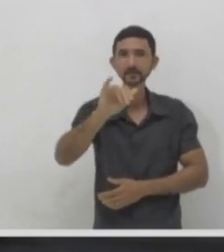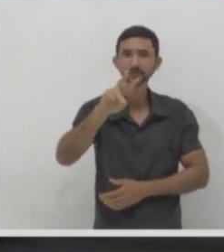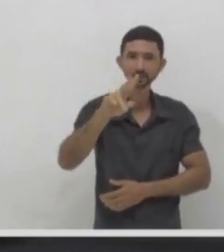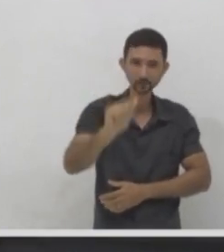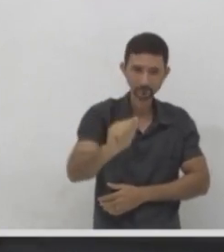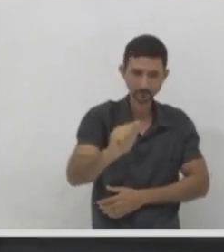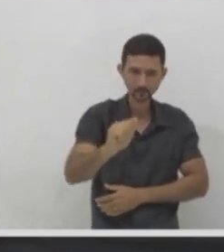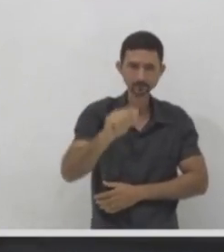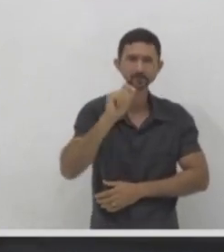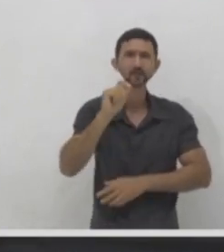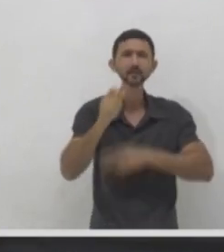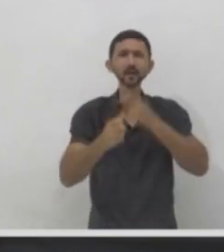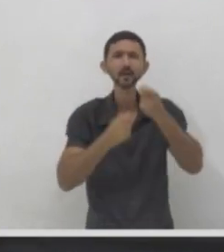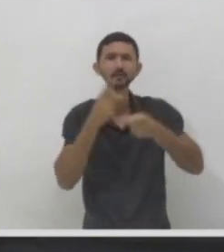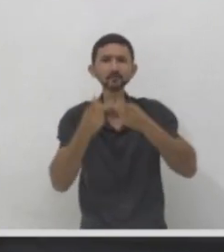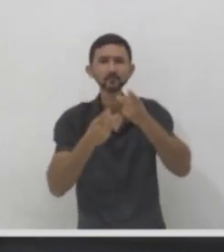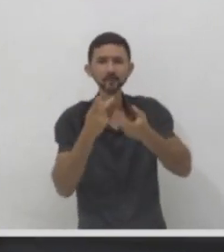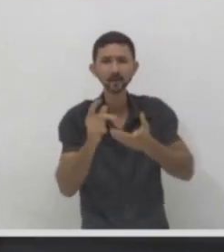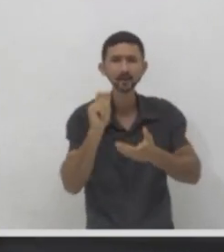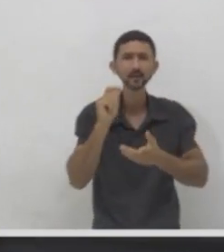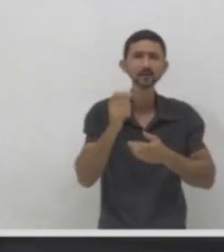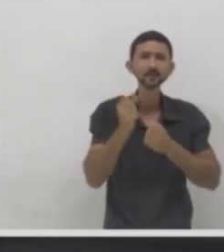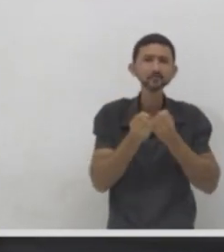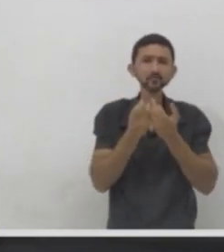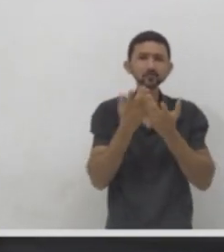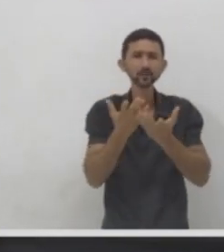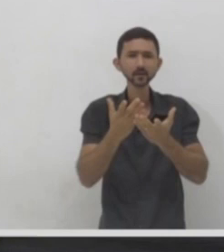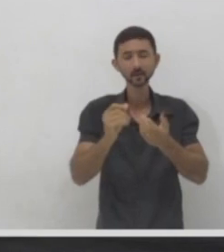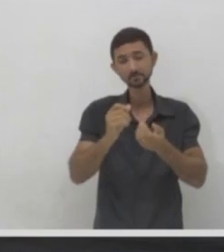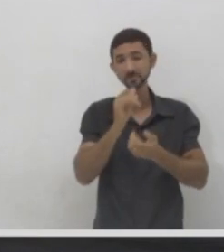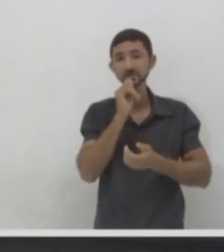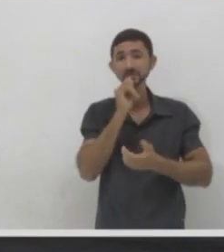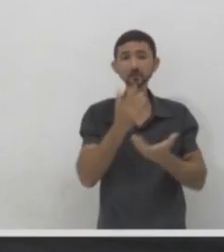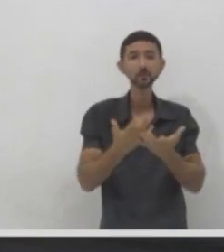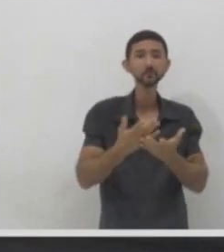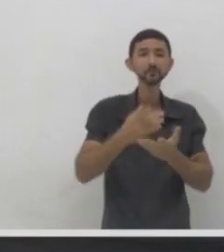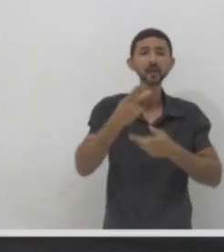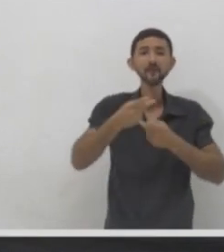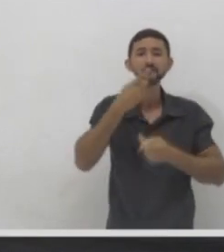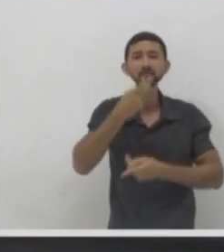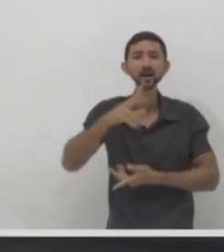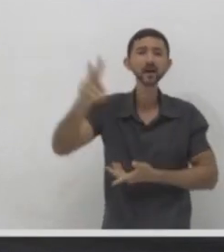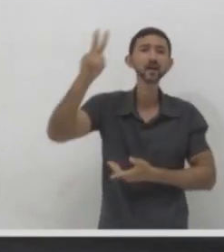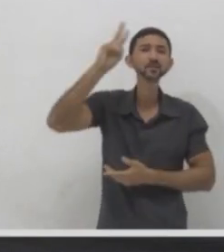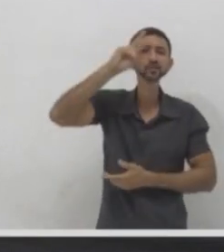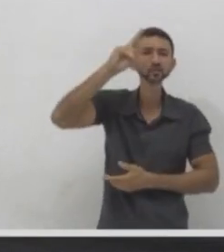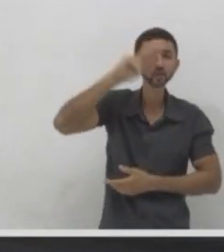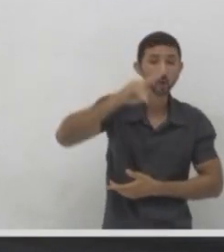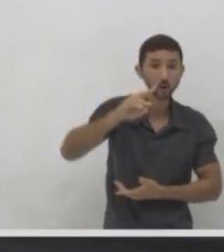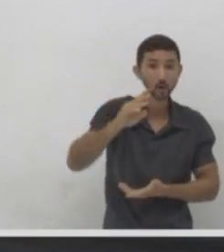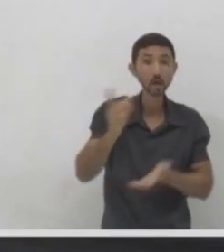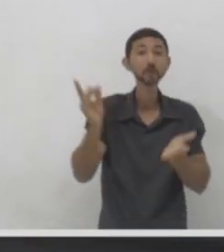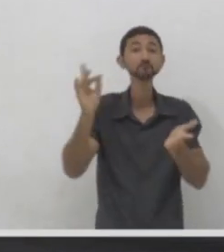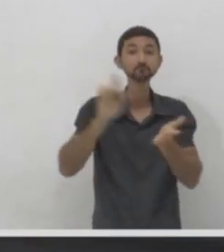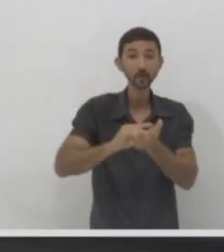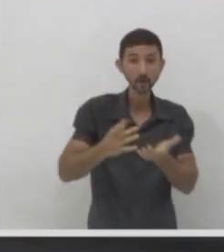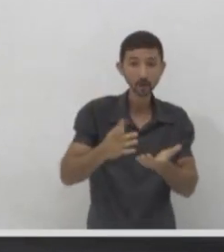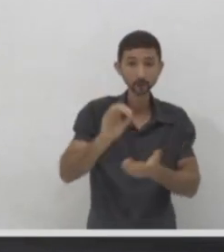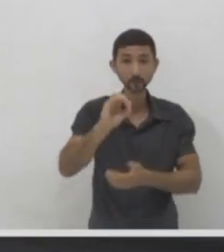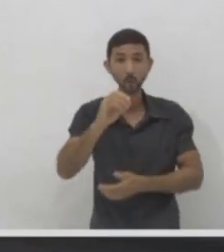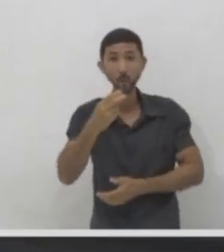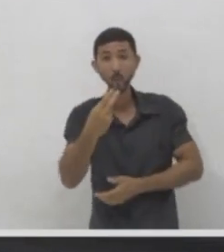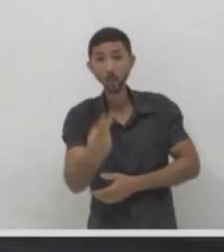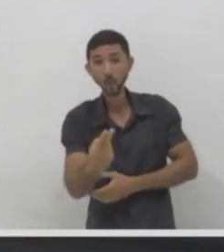narrar? Narrar é contar uma história, seja ela real ou fictícia.